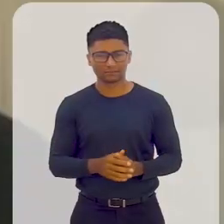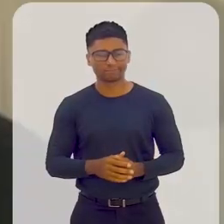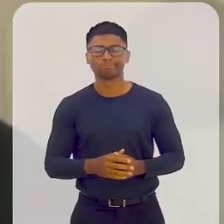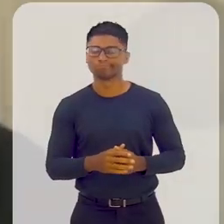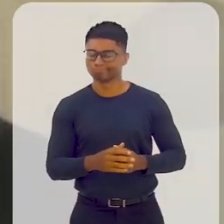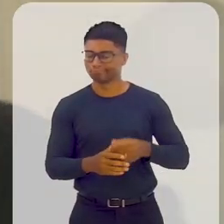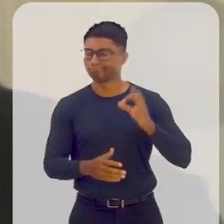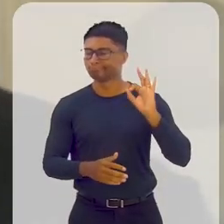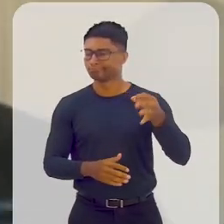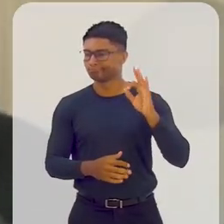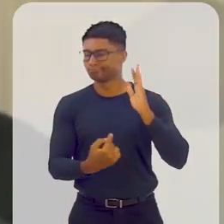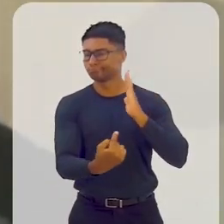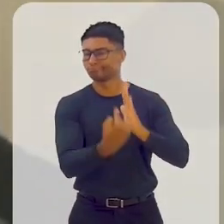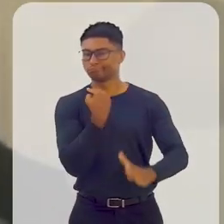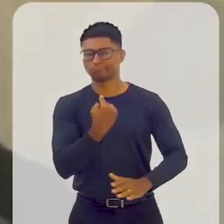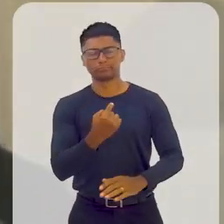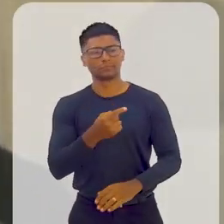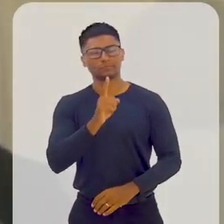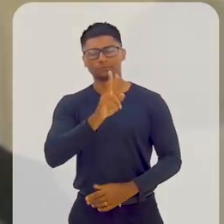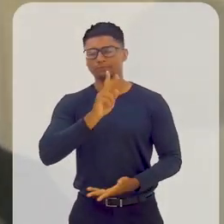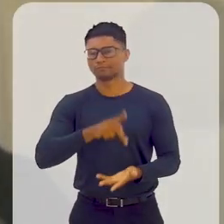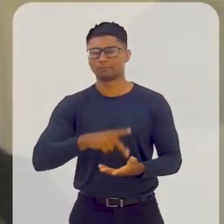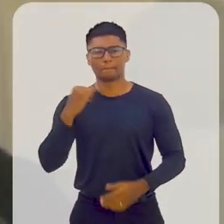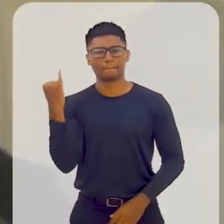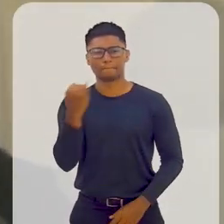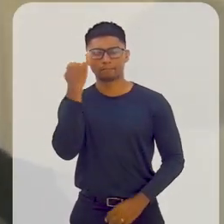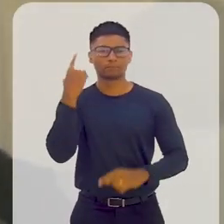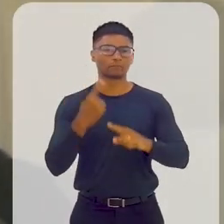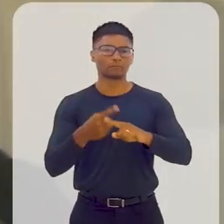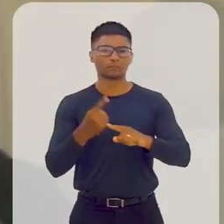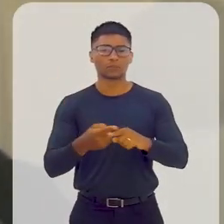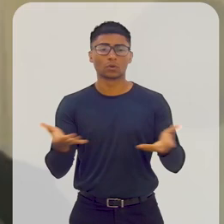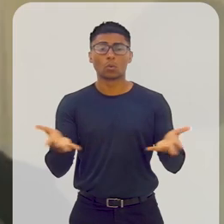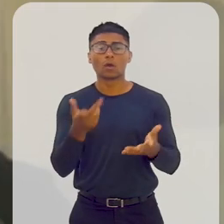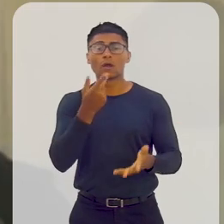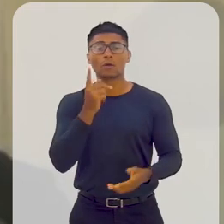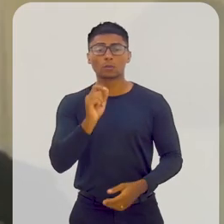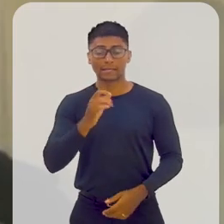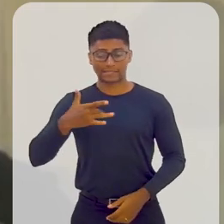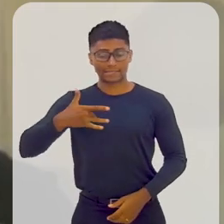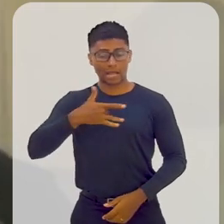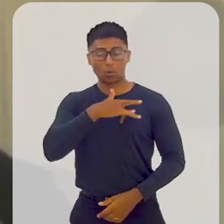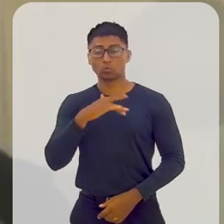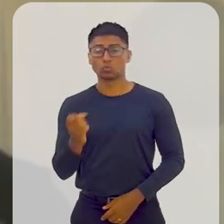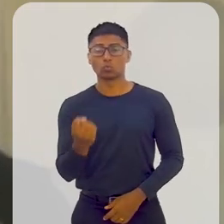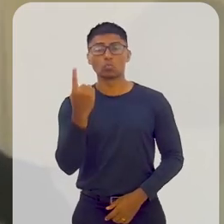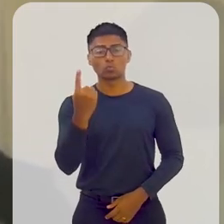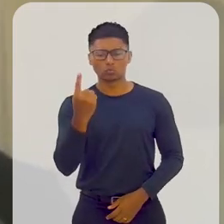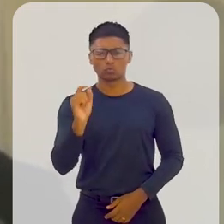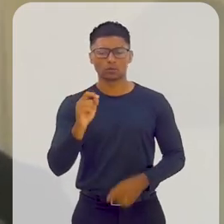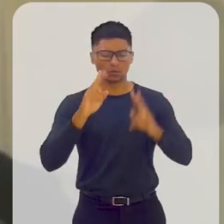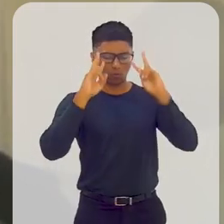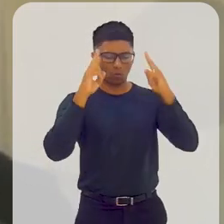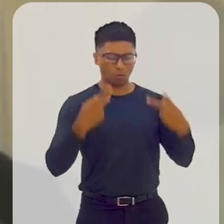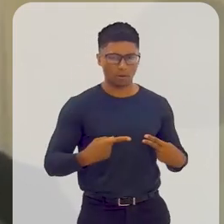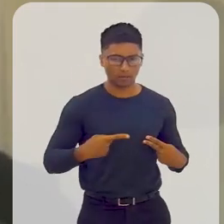Então, isso é fundamental, essa é a pergunta sua, porque hoje se fala em saúde única, que é